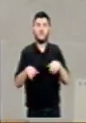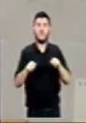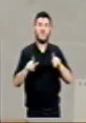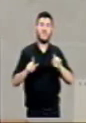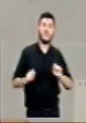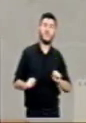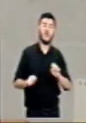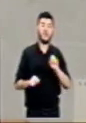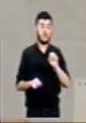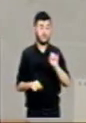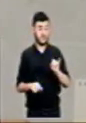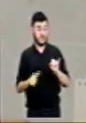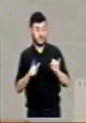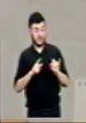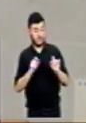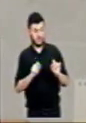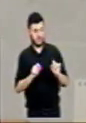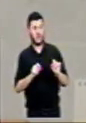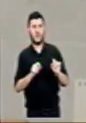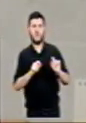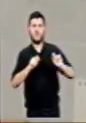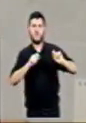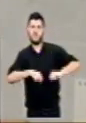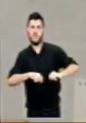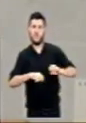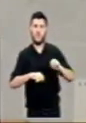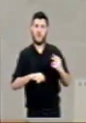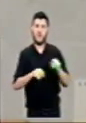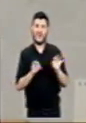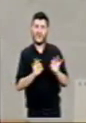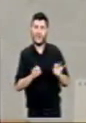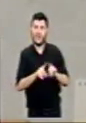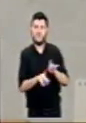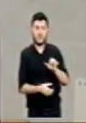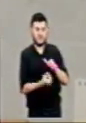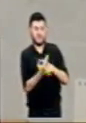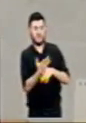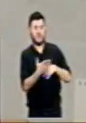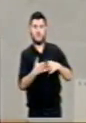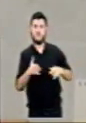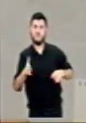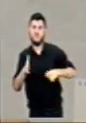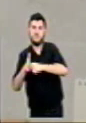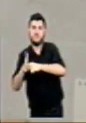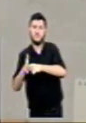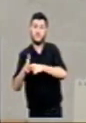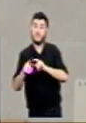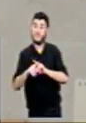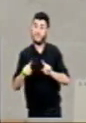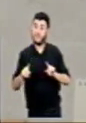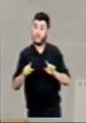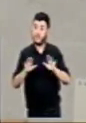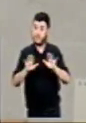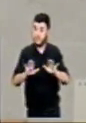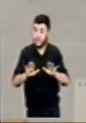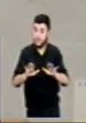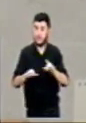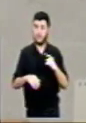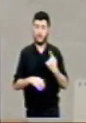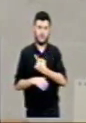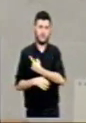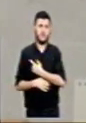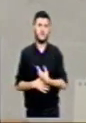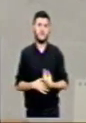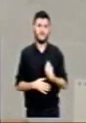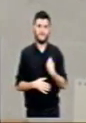se há ou não indícios para formular uma denúncia e, no entanto, nós, nesta